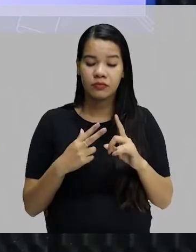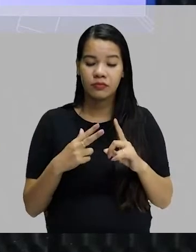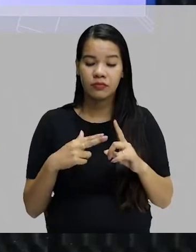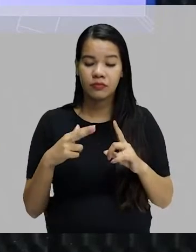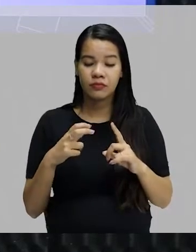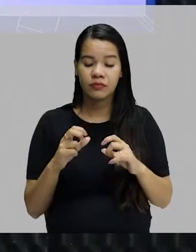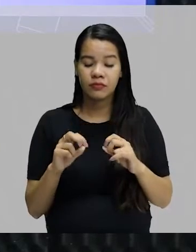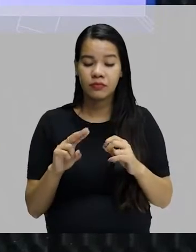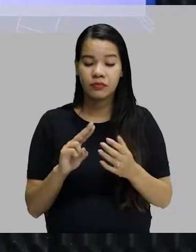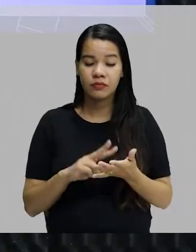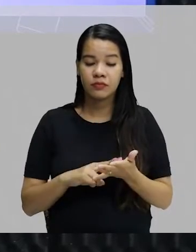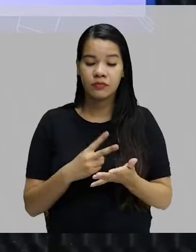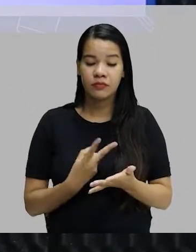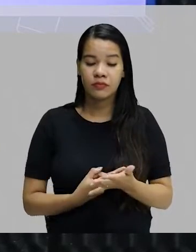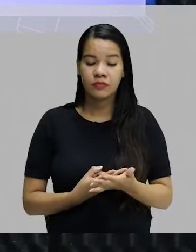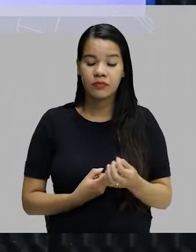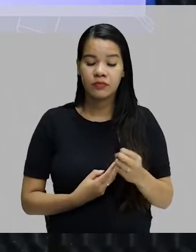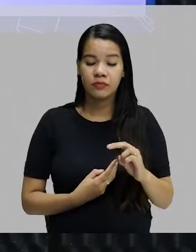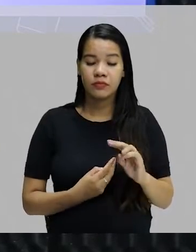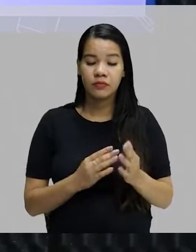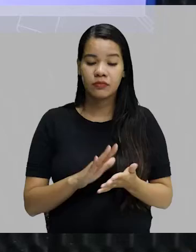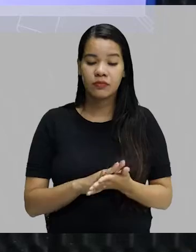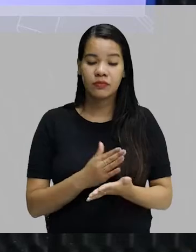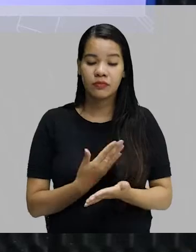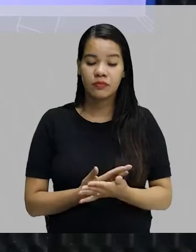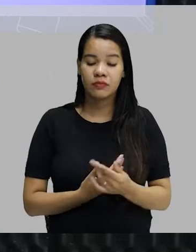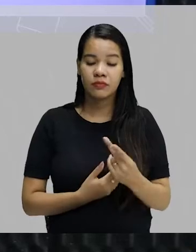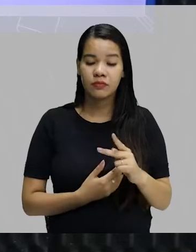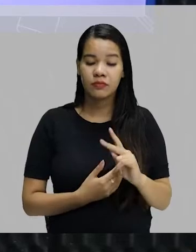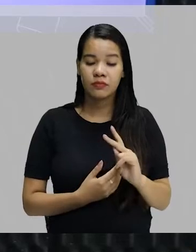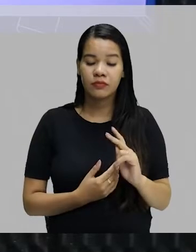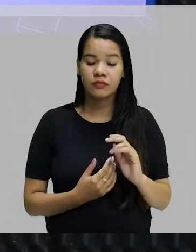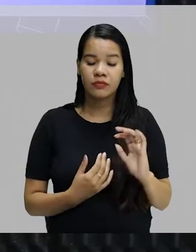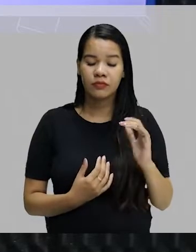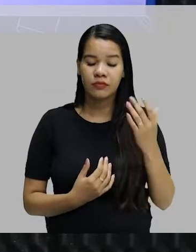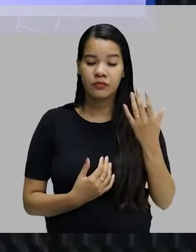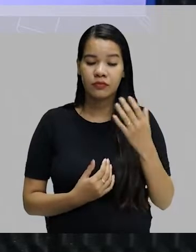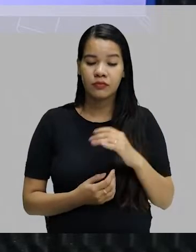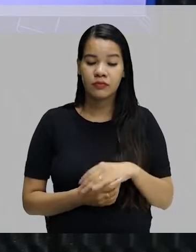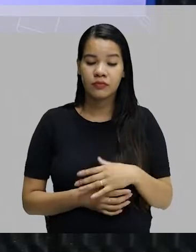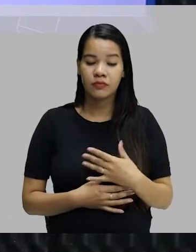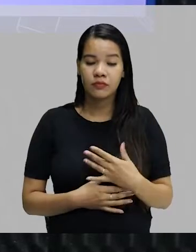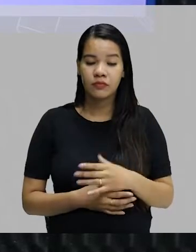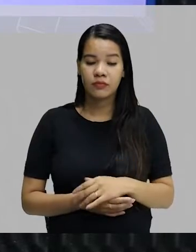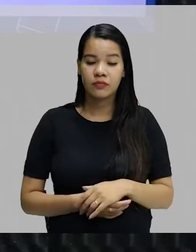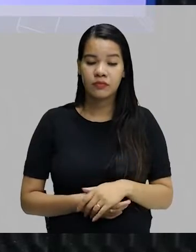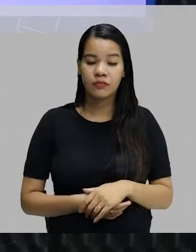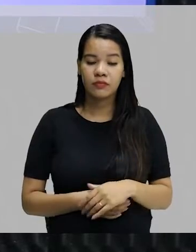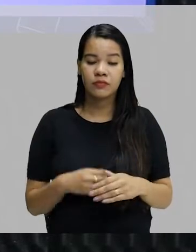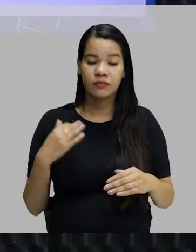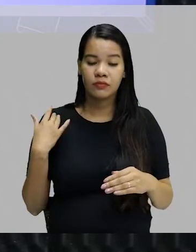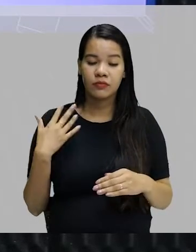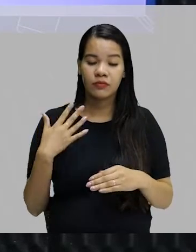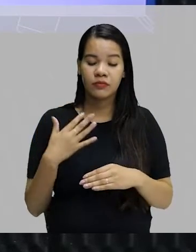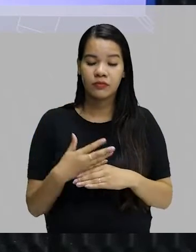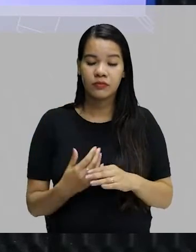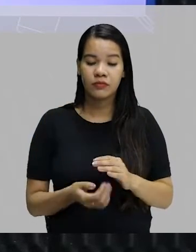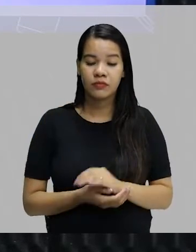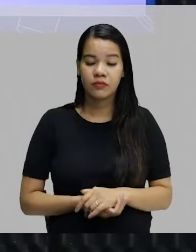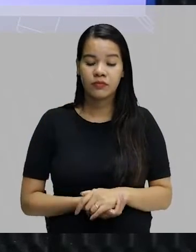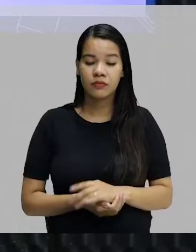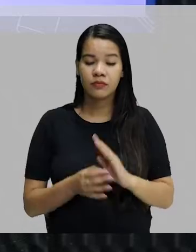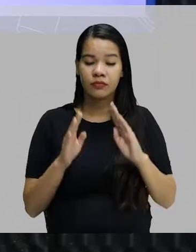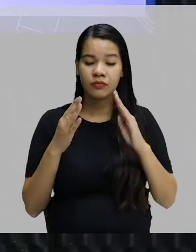você traduzir, uma nova forma de você interpretar estes fenômenos. Então, o Wittgenstein ele traz ali, né,